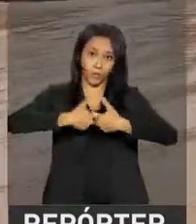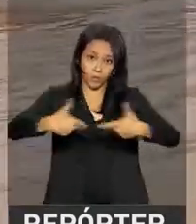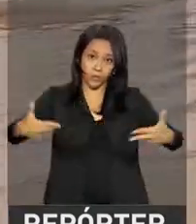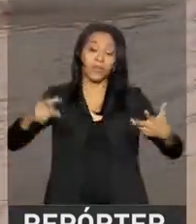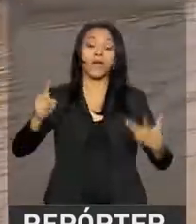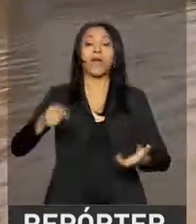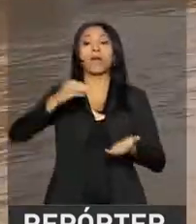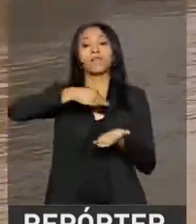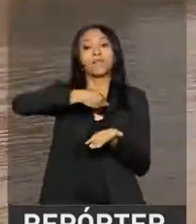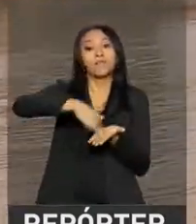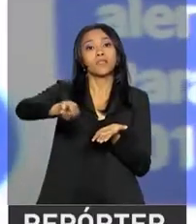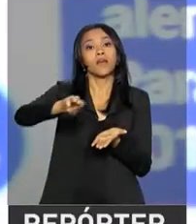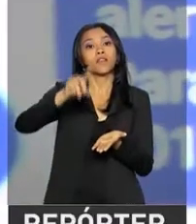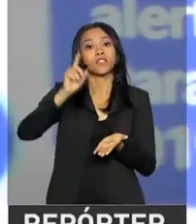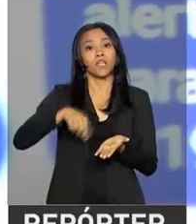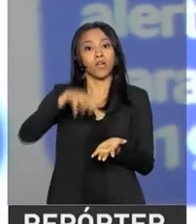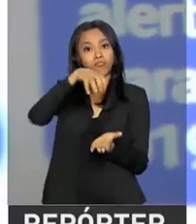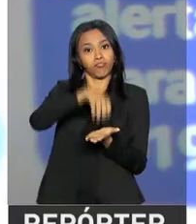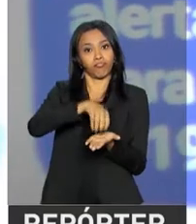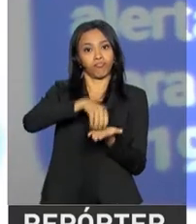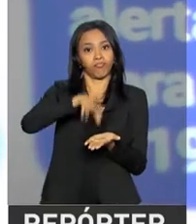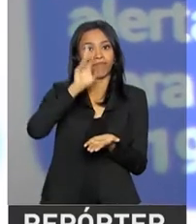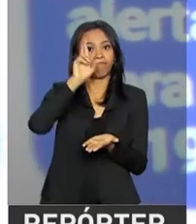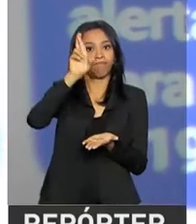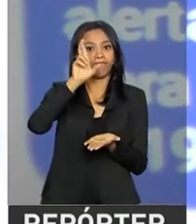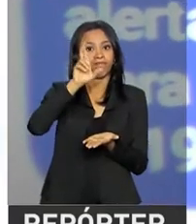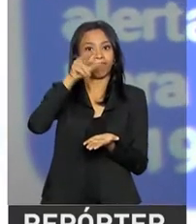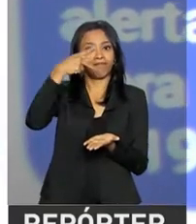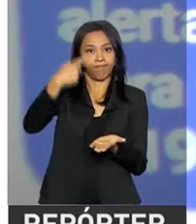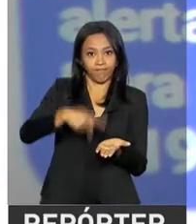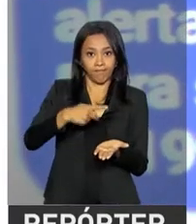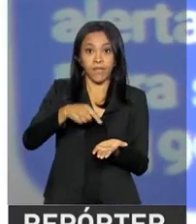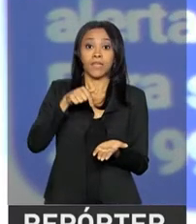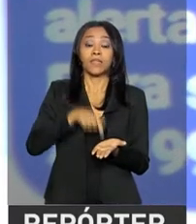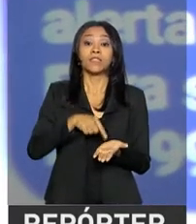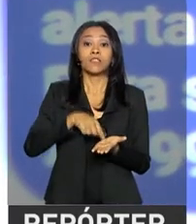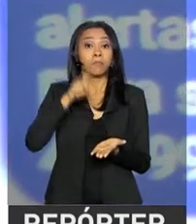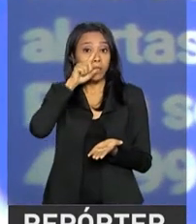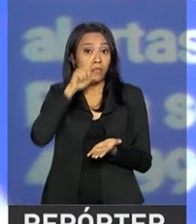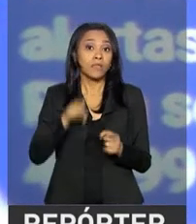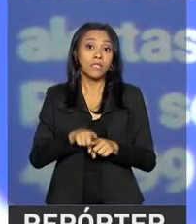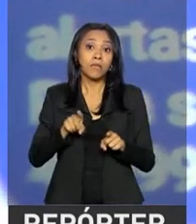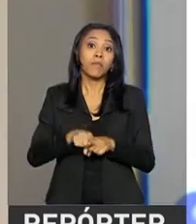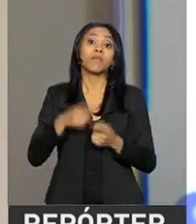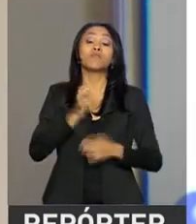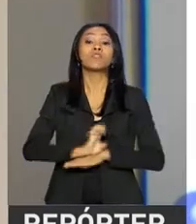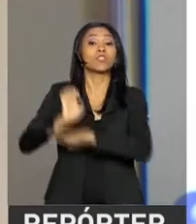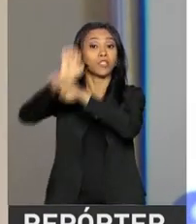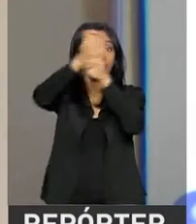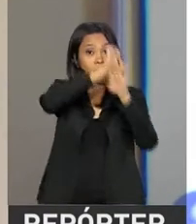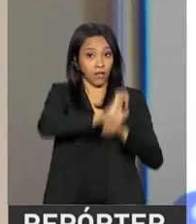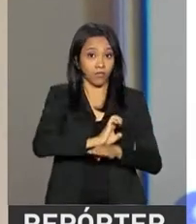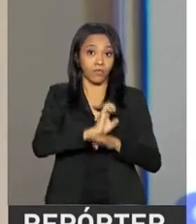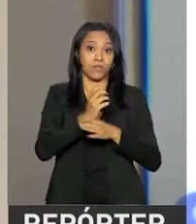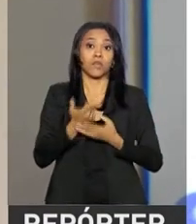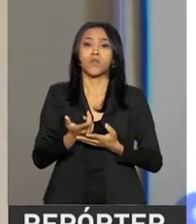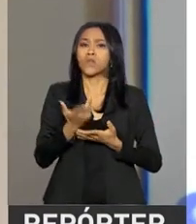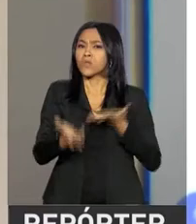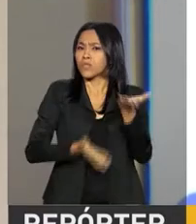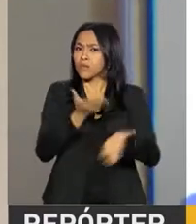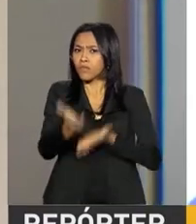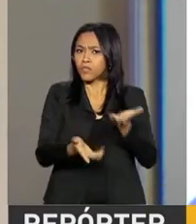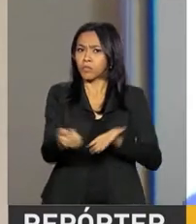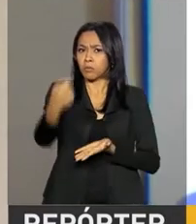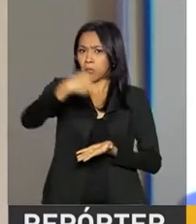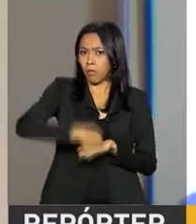pelo centro nacional de gerenciamento de riscos e desastres e pelas defesas civis estaduais o serviço não tem nenhum custo